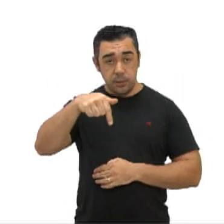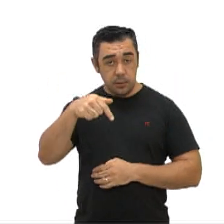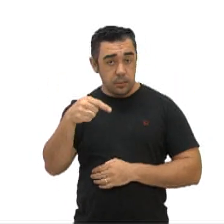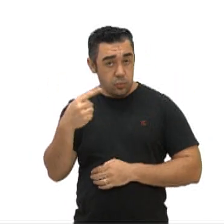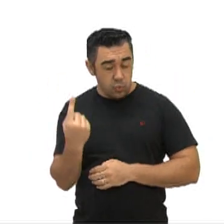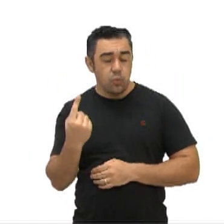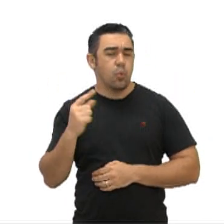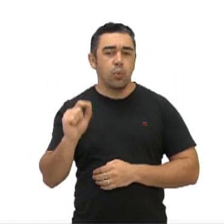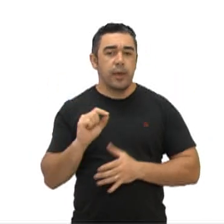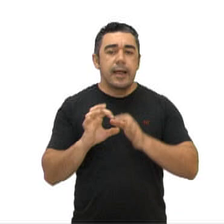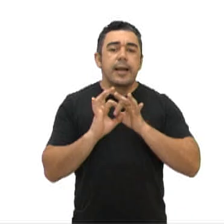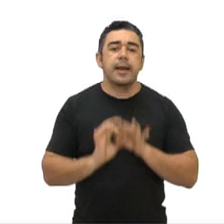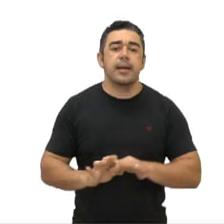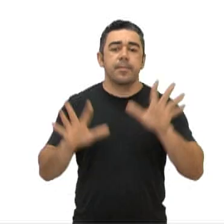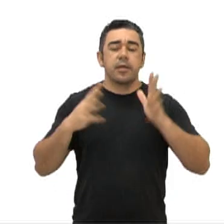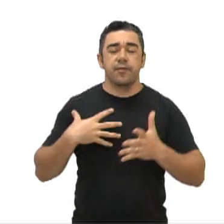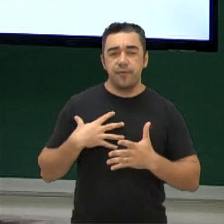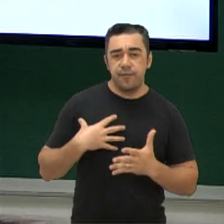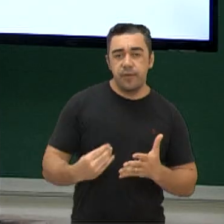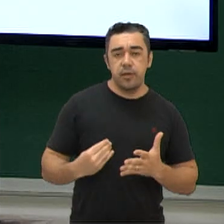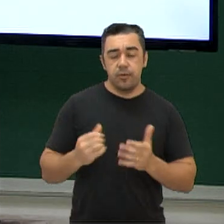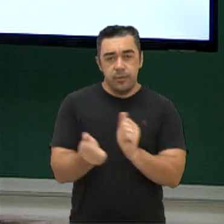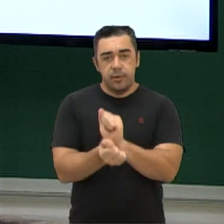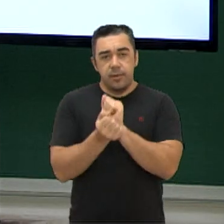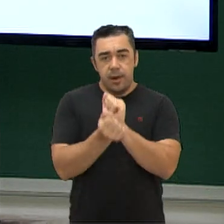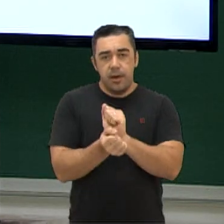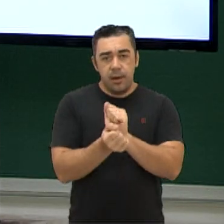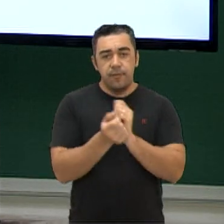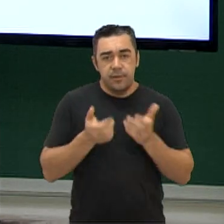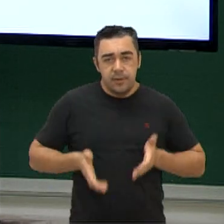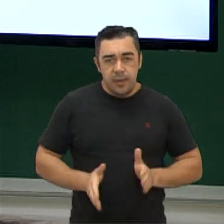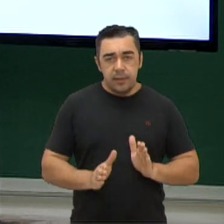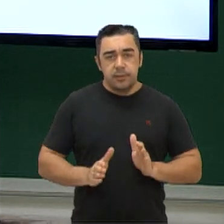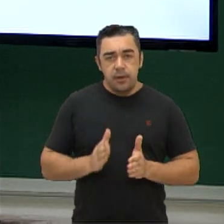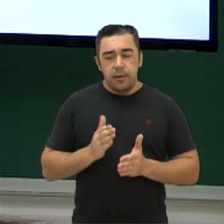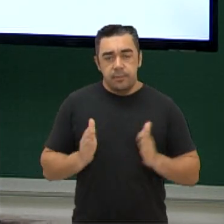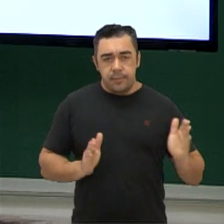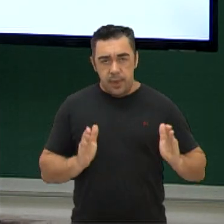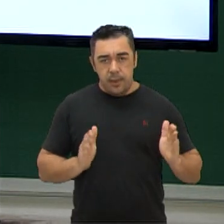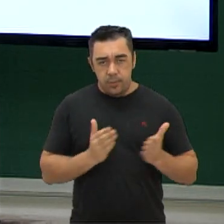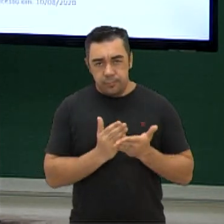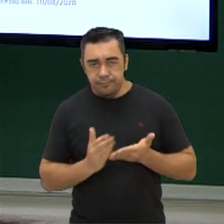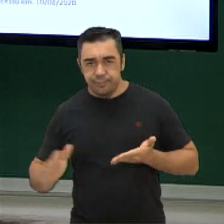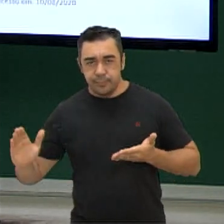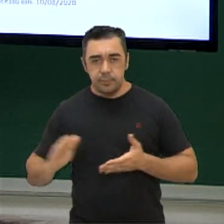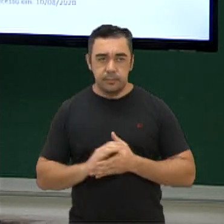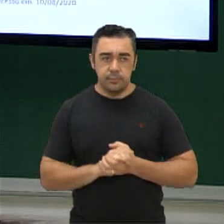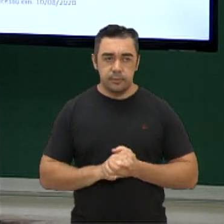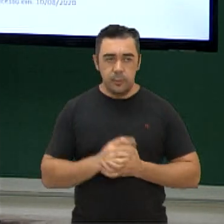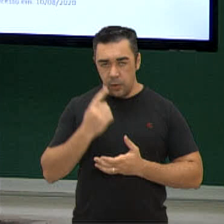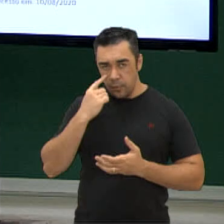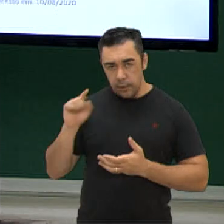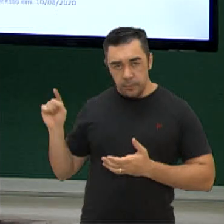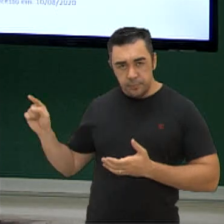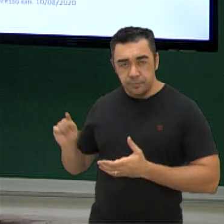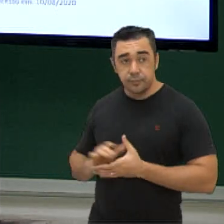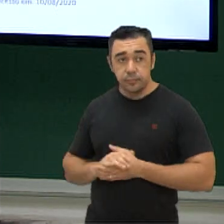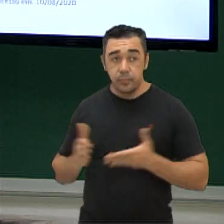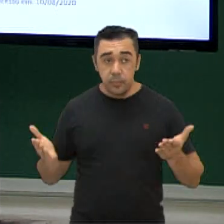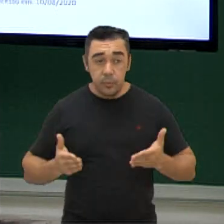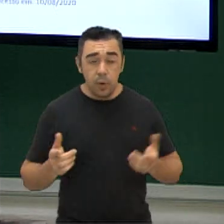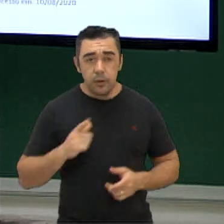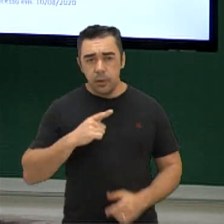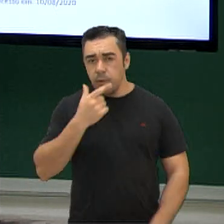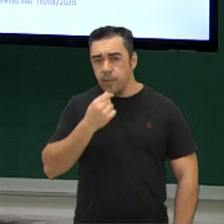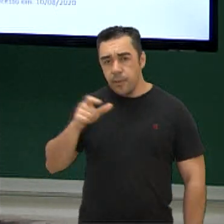1871 libertava os filhos e filhas de escravos nascidos a partir desta data. Tudo bem? Vamos lá um pouquinho? Trago aqui para